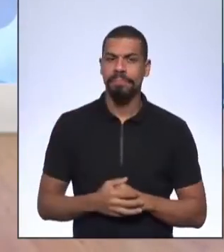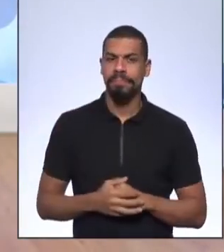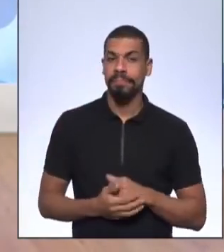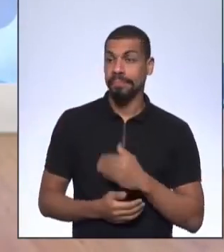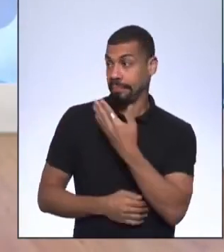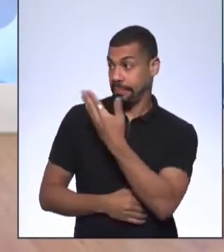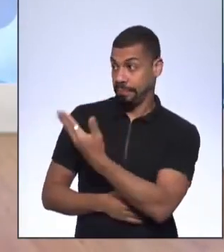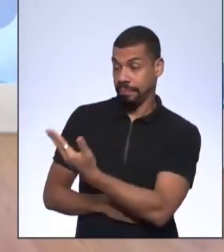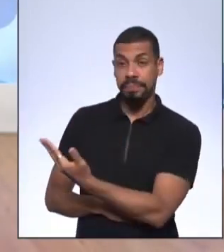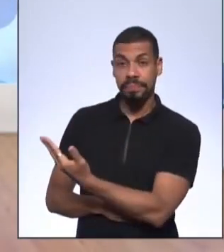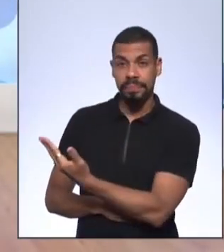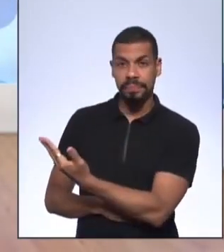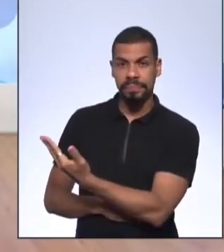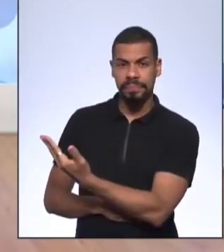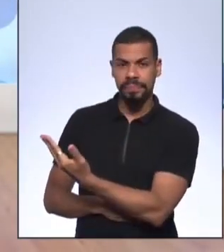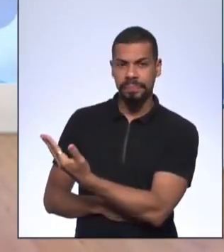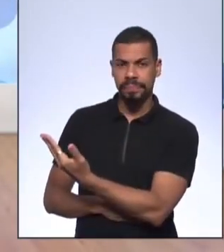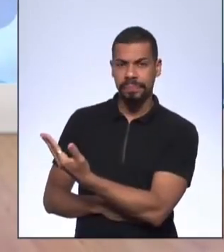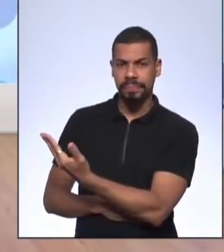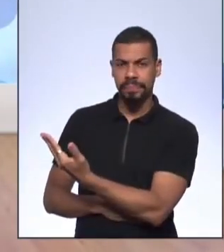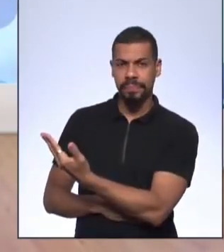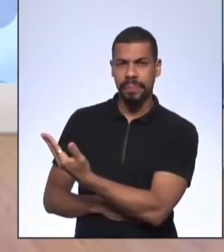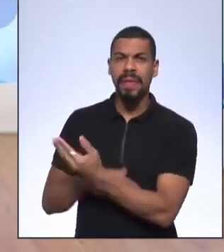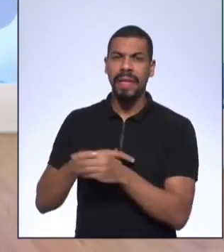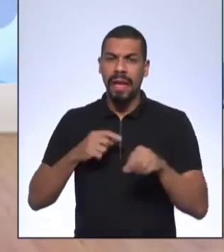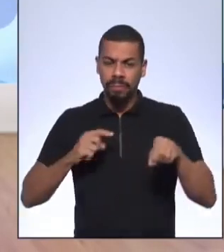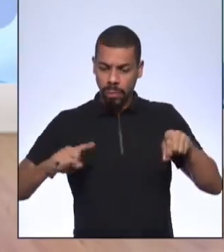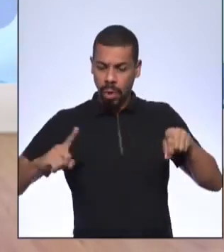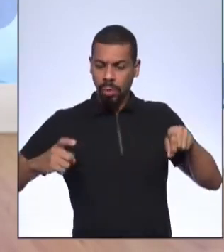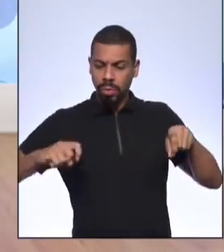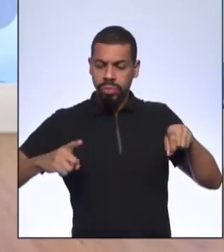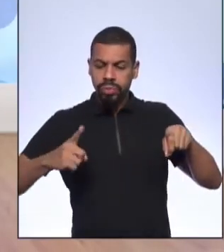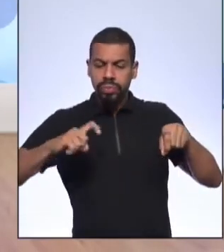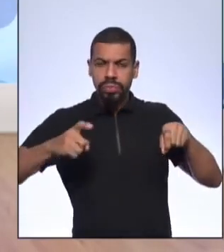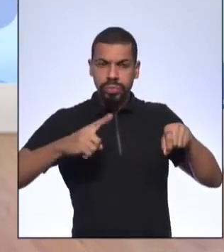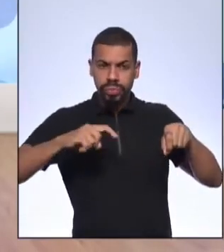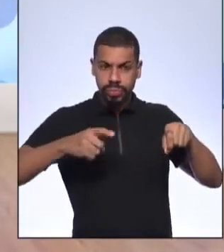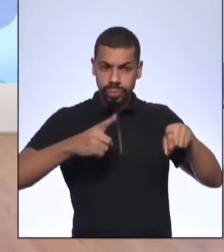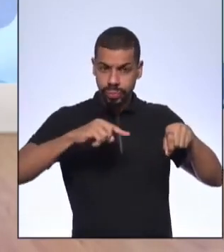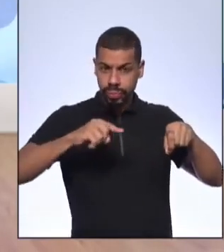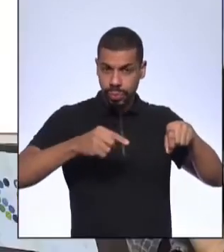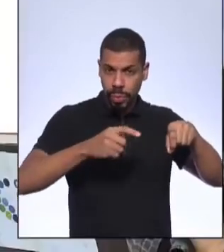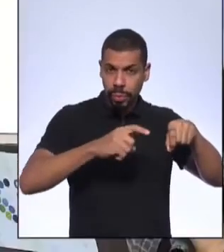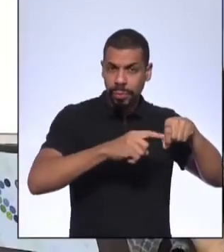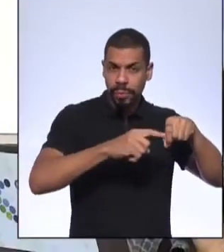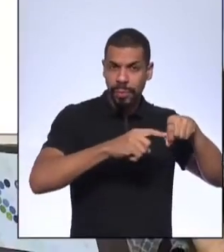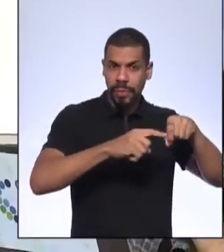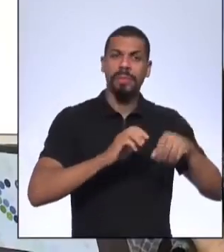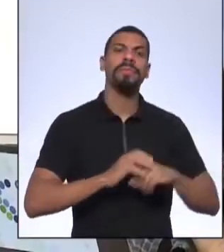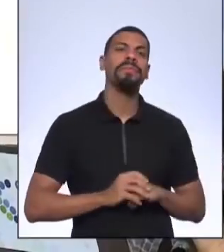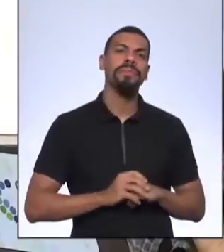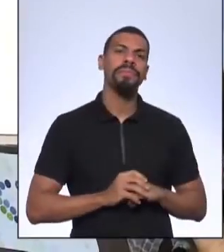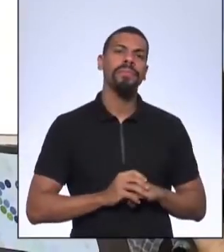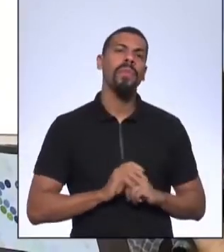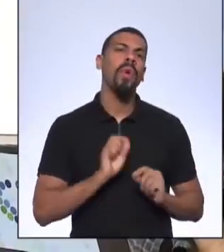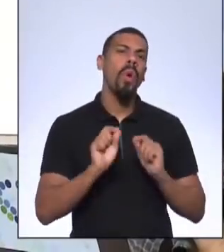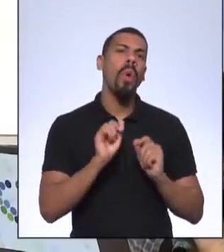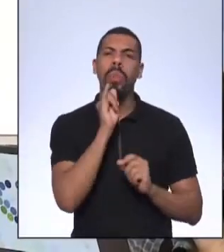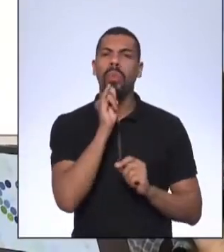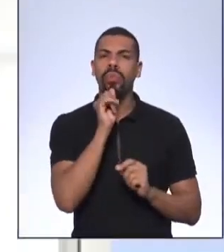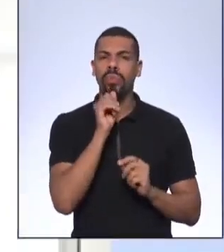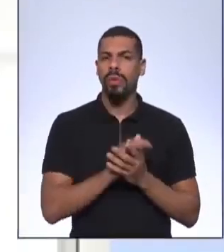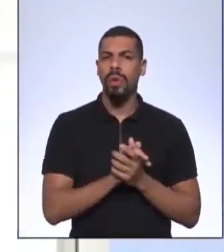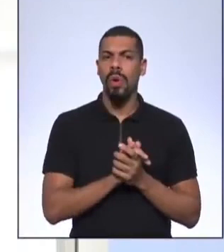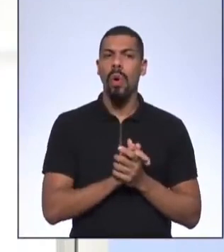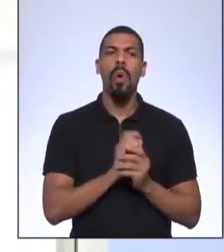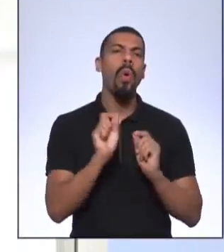o óvulo, nós temos o espermatozoide, ok? Então, nós temos um óvulo e um espermatozoide. Eles carregam o